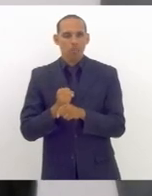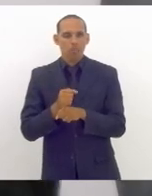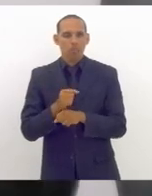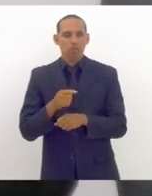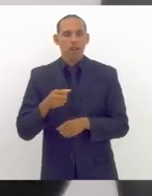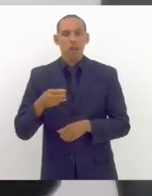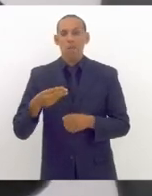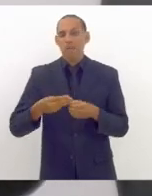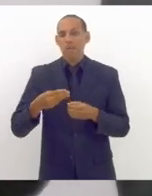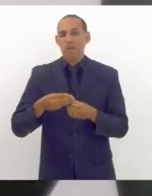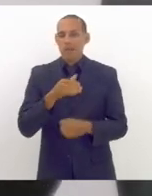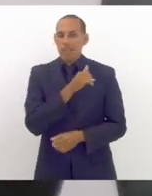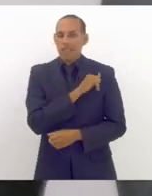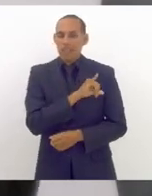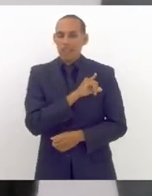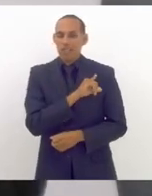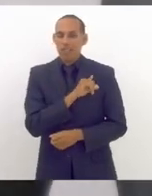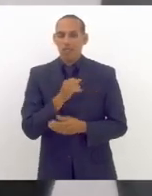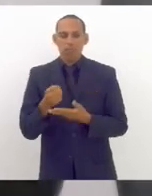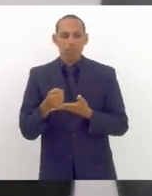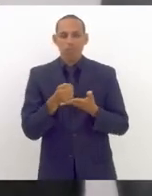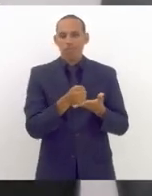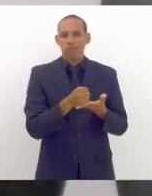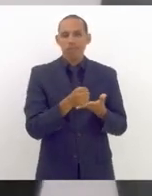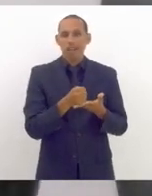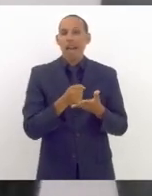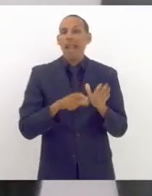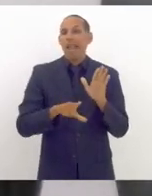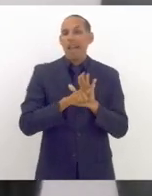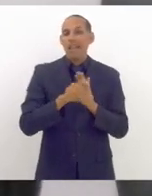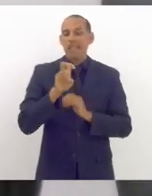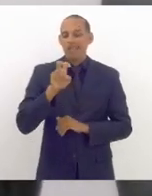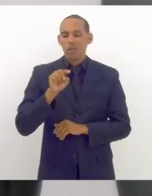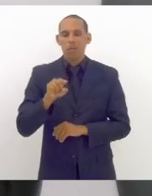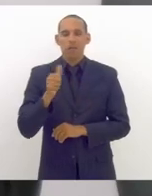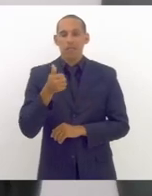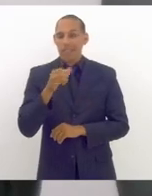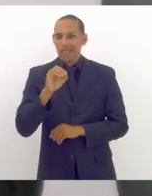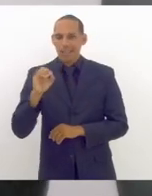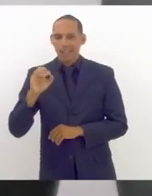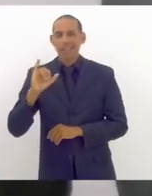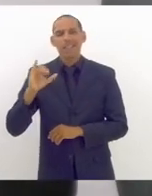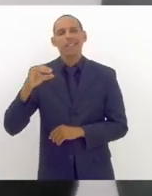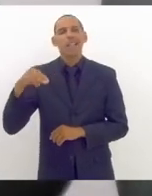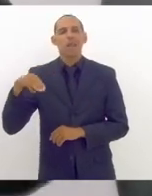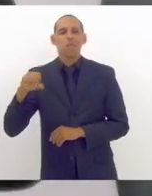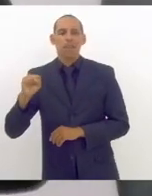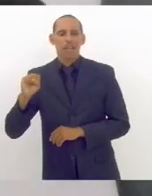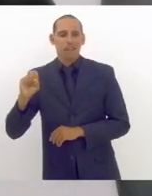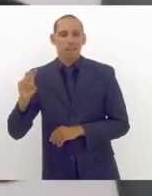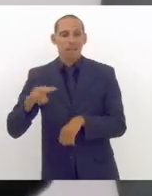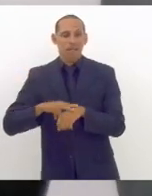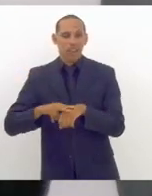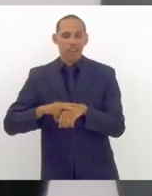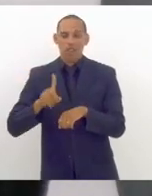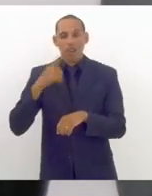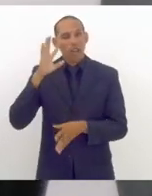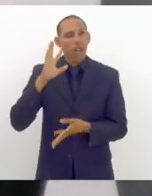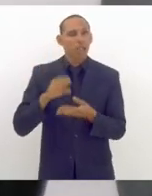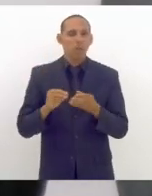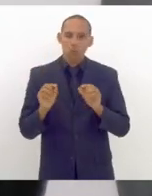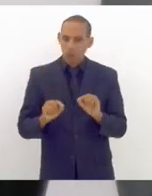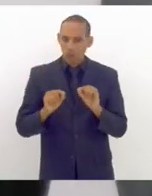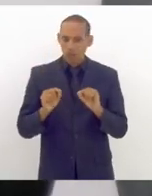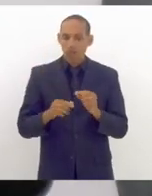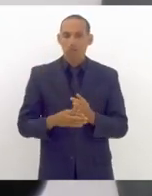o advento da lei 5.100 que todo mundo já sabe essa história do ICMS verdes nós temos o entendimento